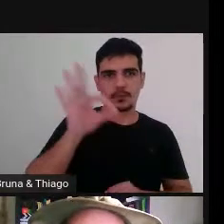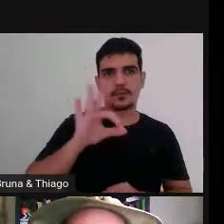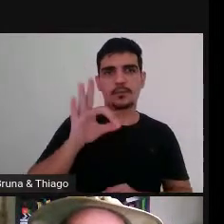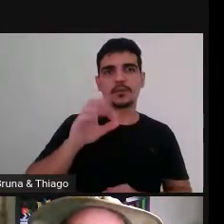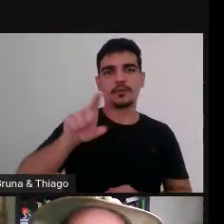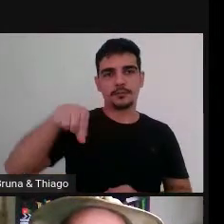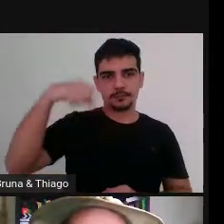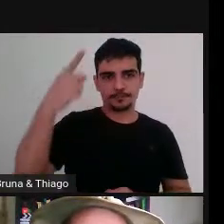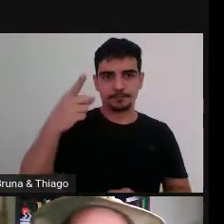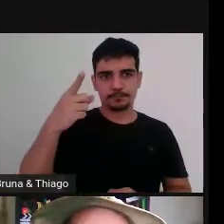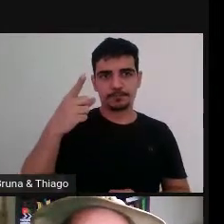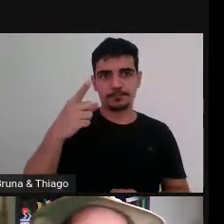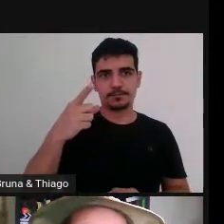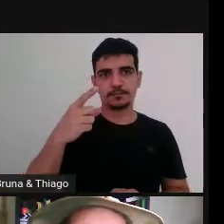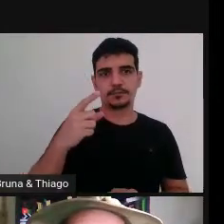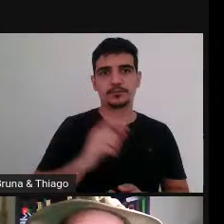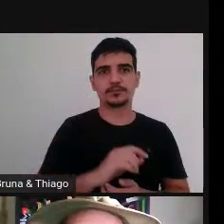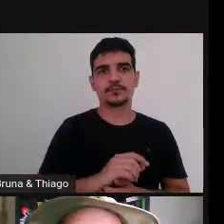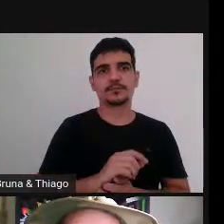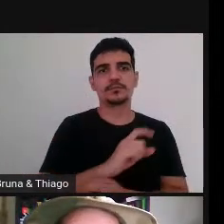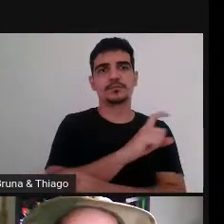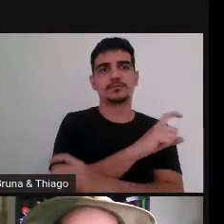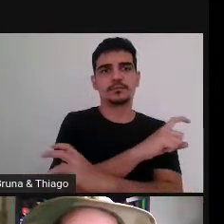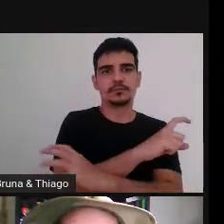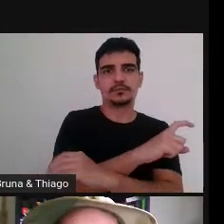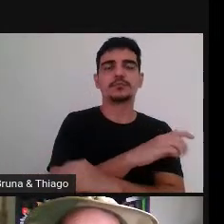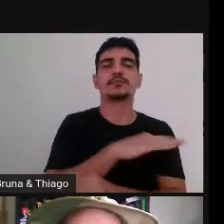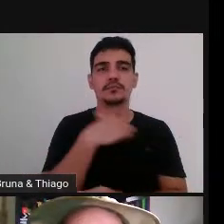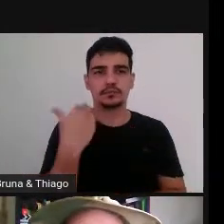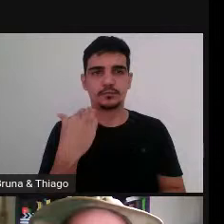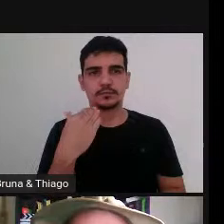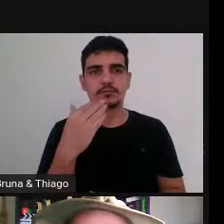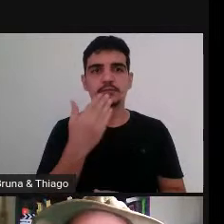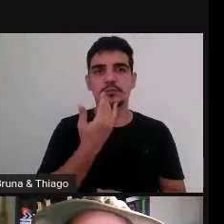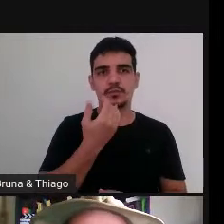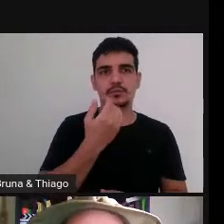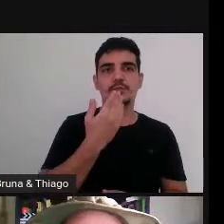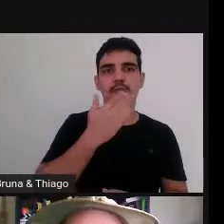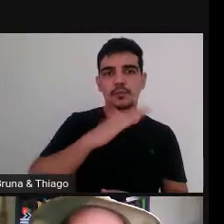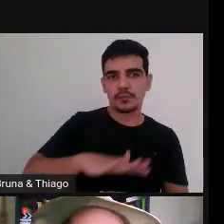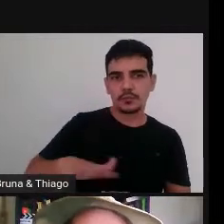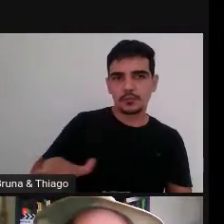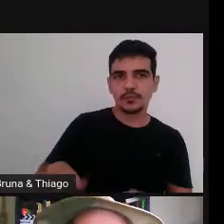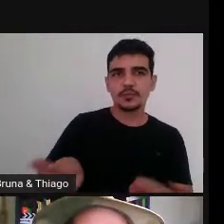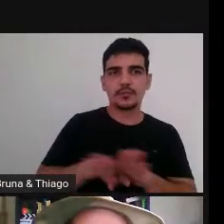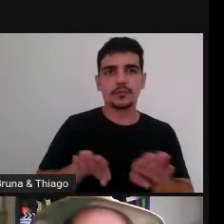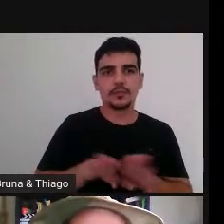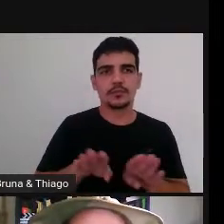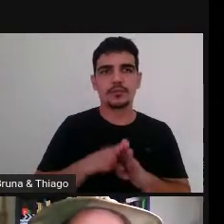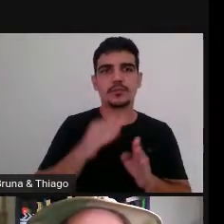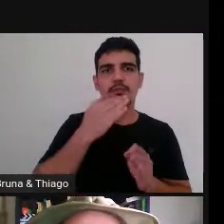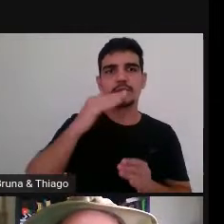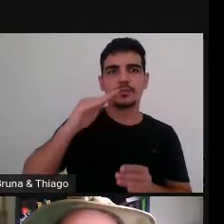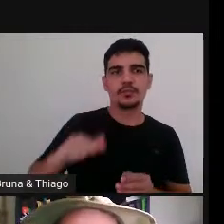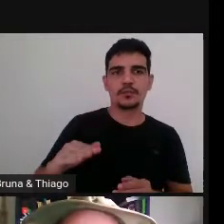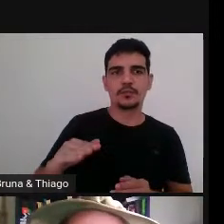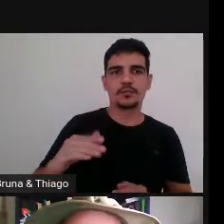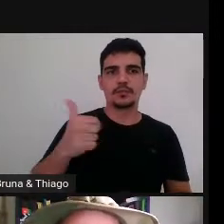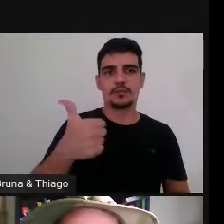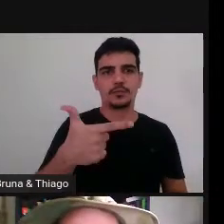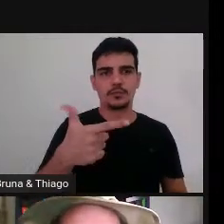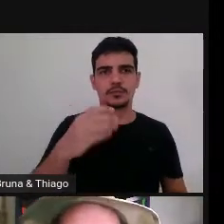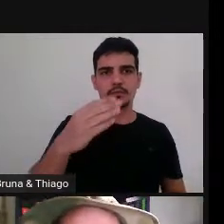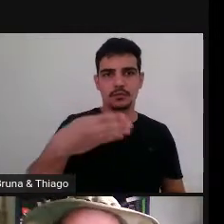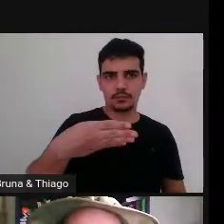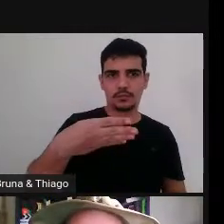eles, ó. Né, o escorpião tem matado muito, principalmente crianças, né, menores de 14 anos. As serpentes também, geralmente mais a criança e idoso,